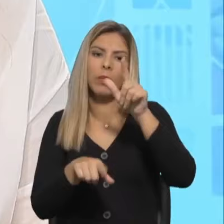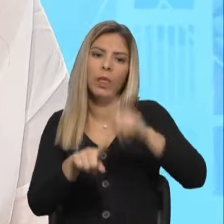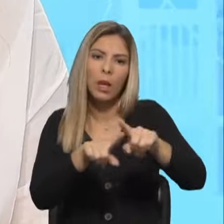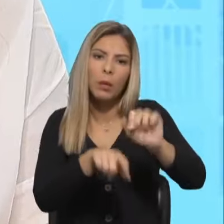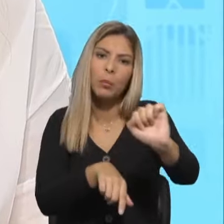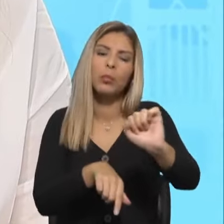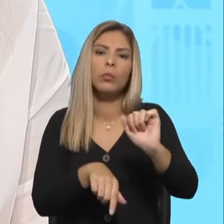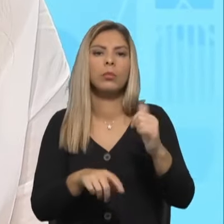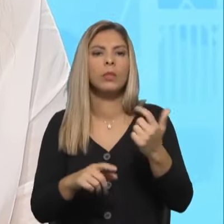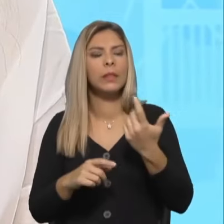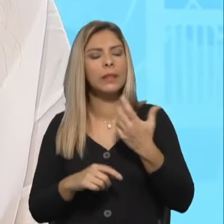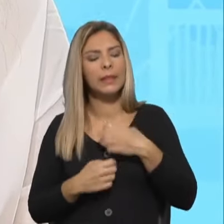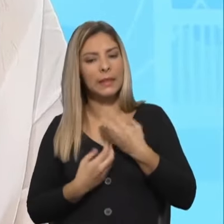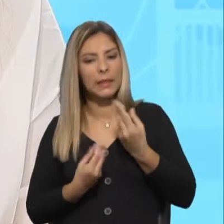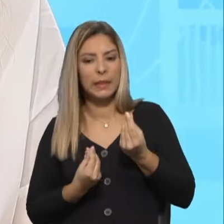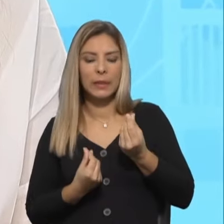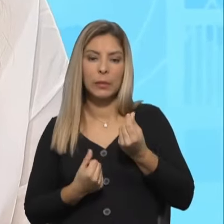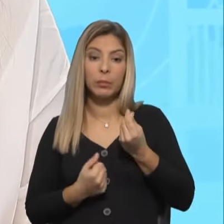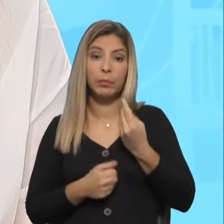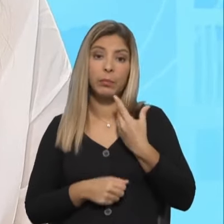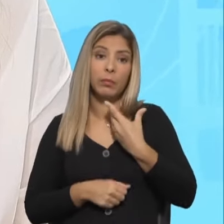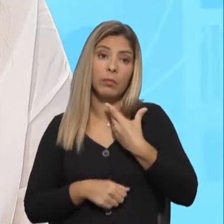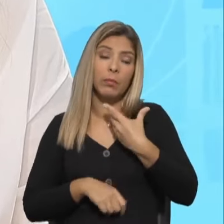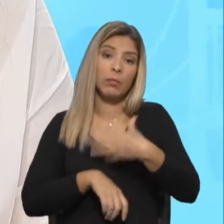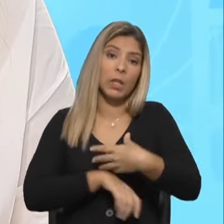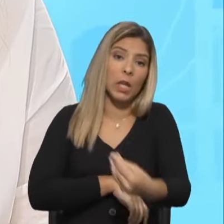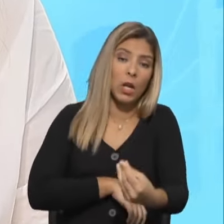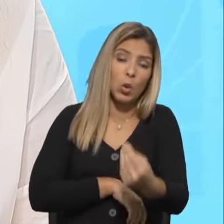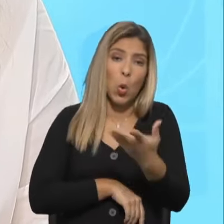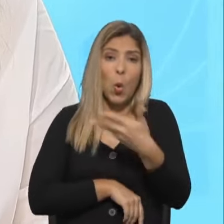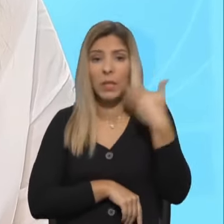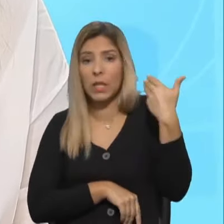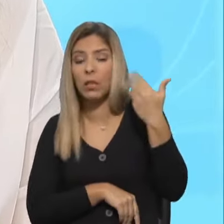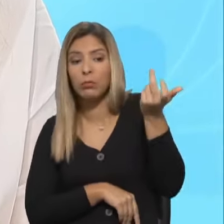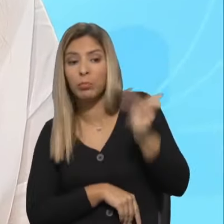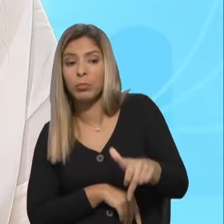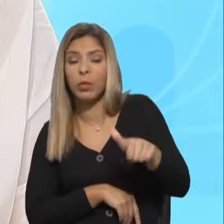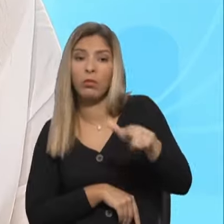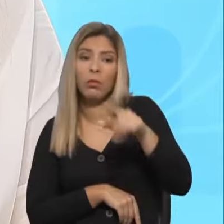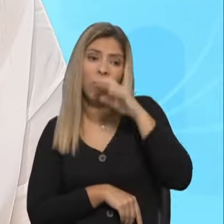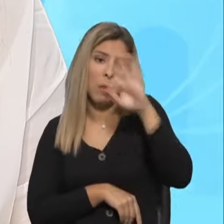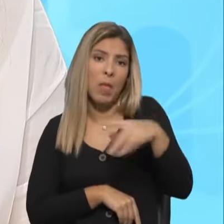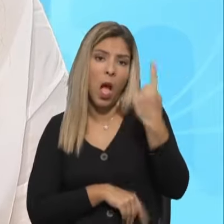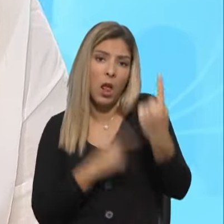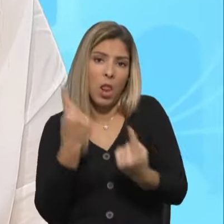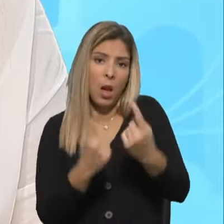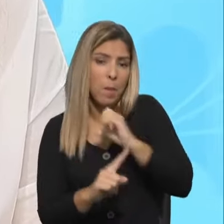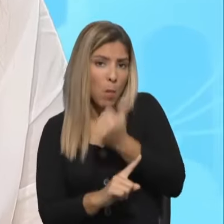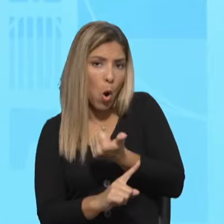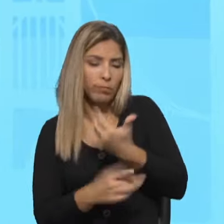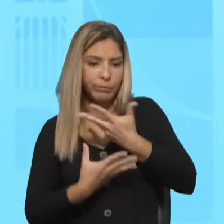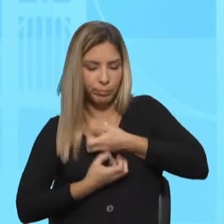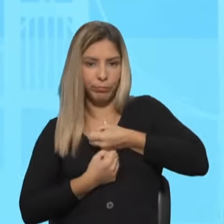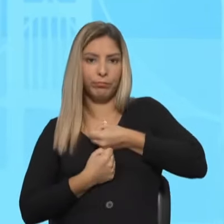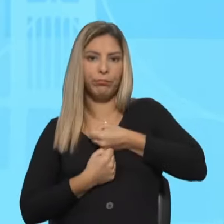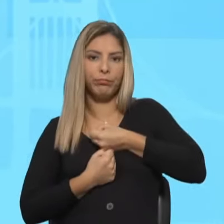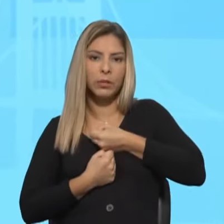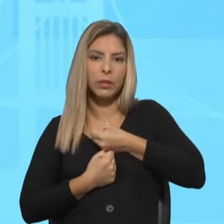medida em que todos nós mais cedo ou mais tarde vamos passar por um processo destes mas também é muito singular na medida em que cada um de nós